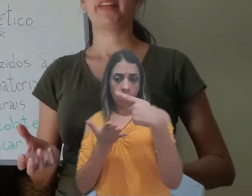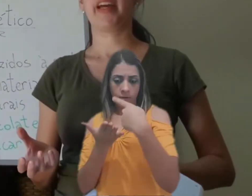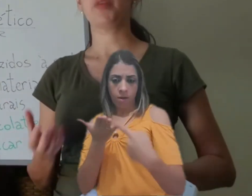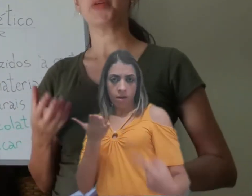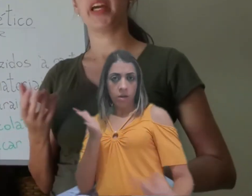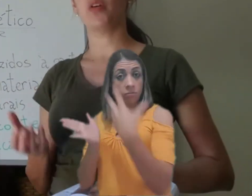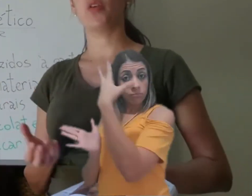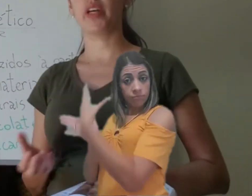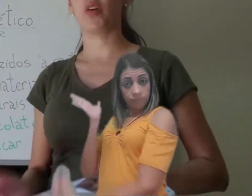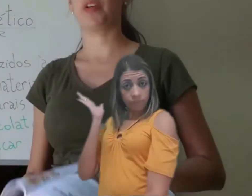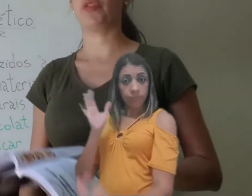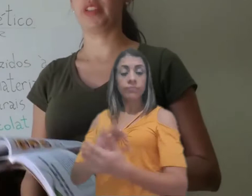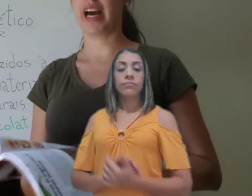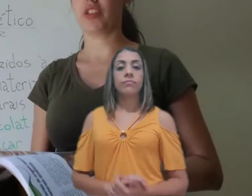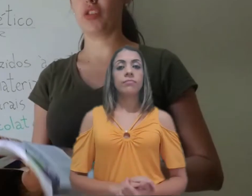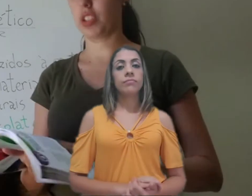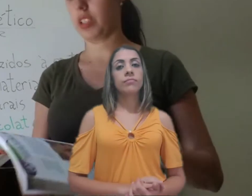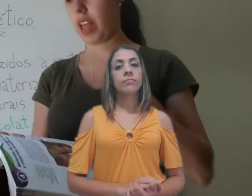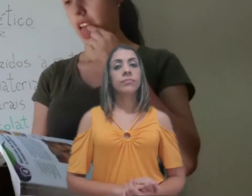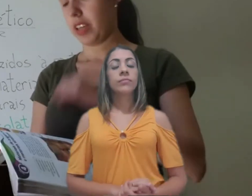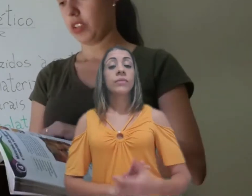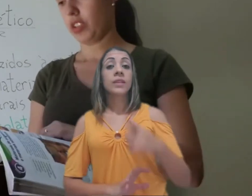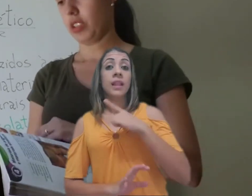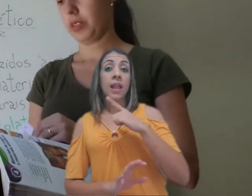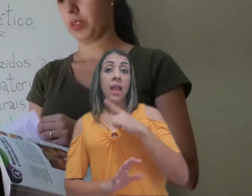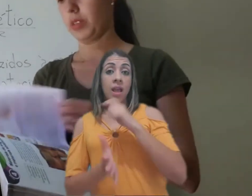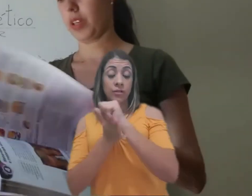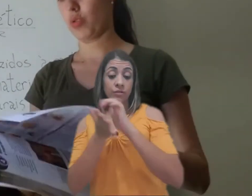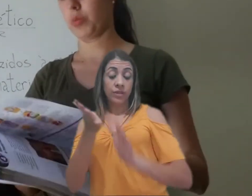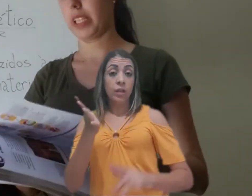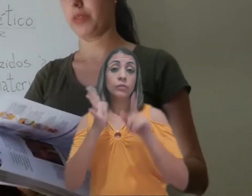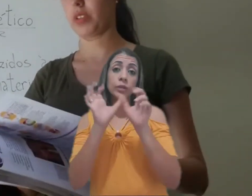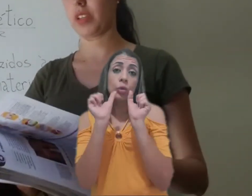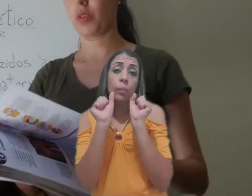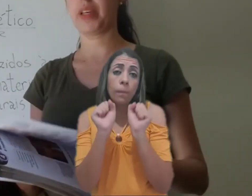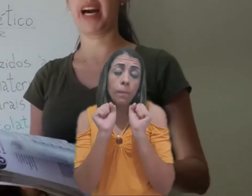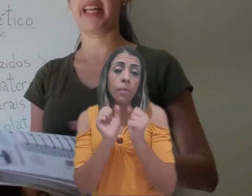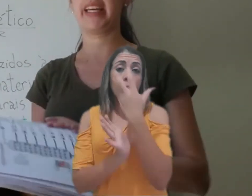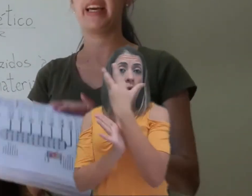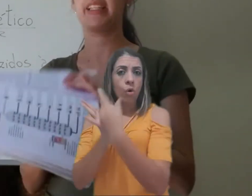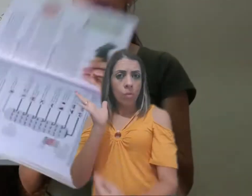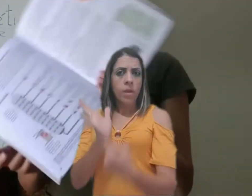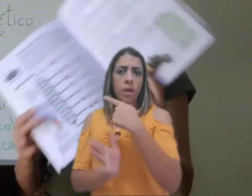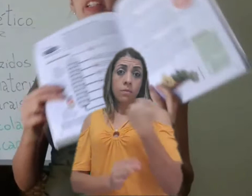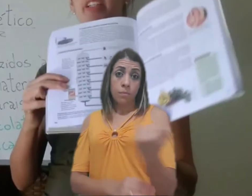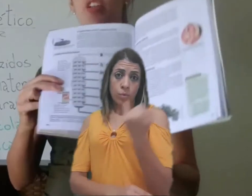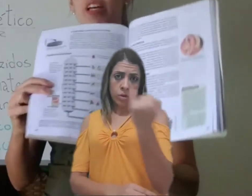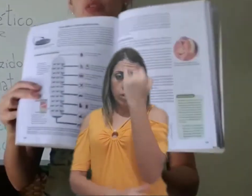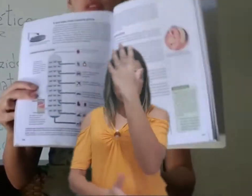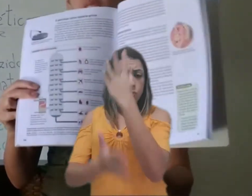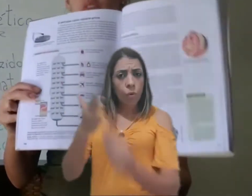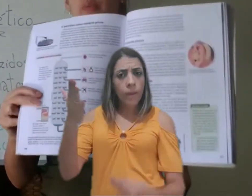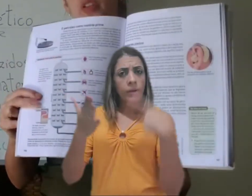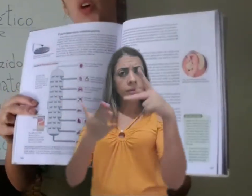no caderno, porque eu coloquei como atividade de resumo, né, vocês copiarem essa parte aqui da